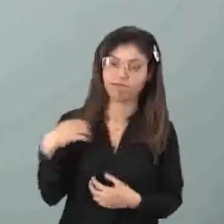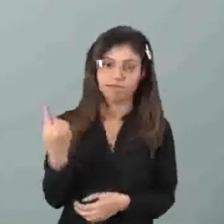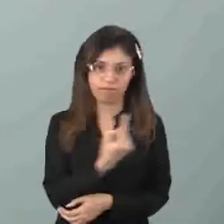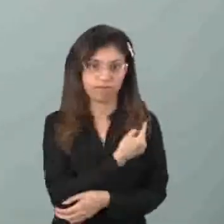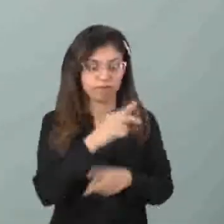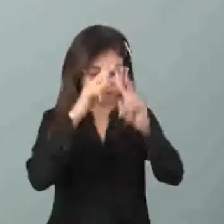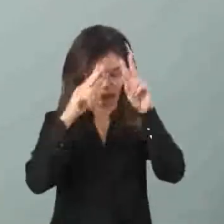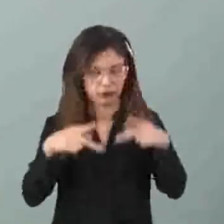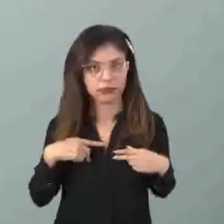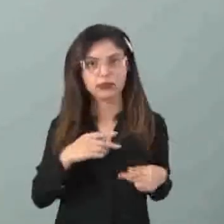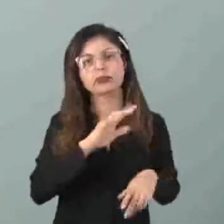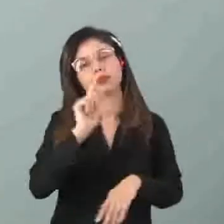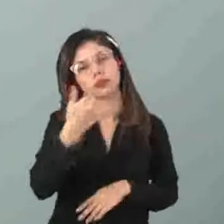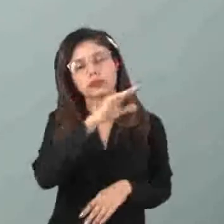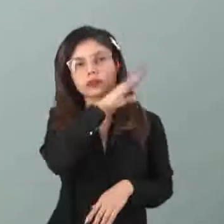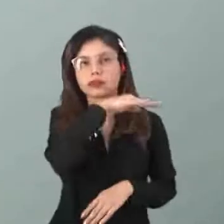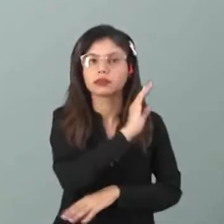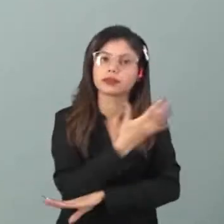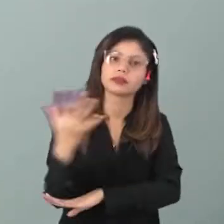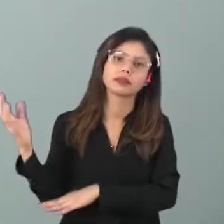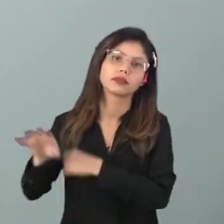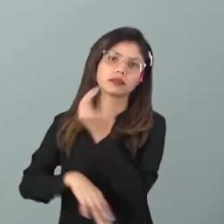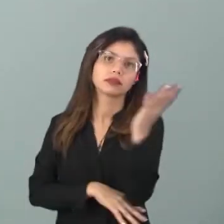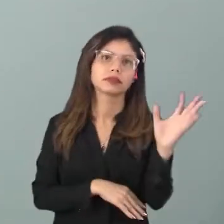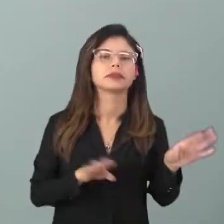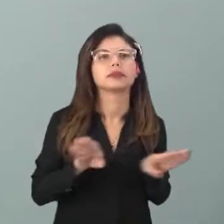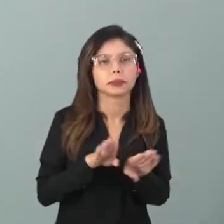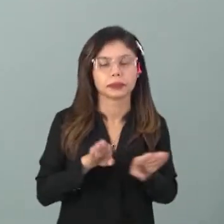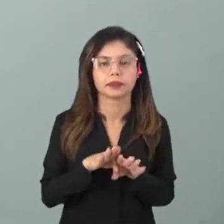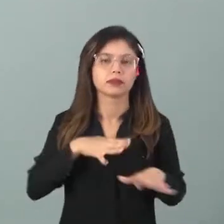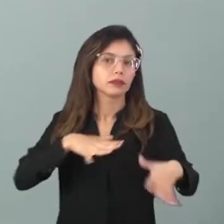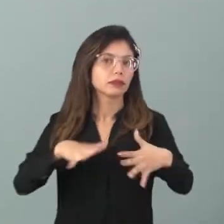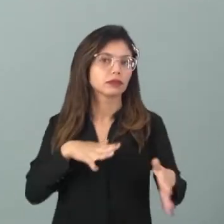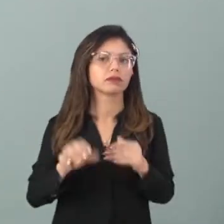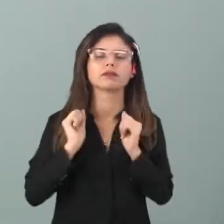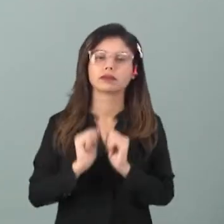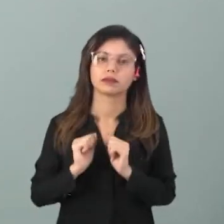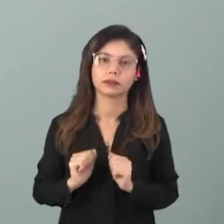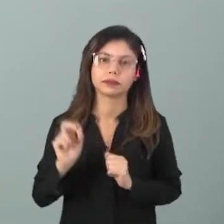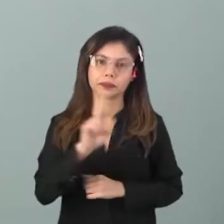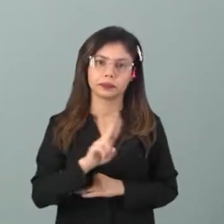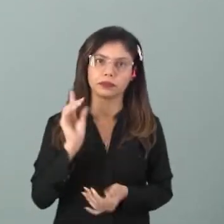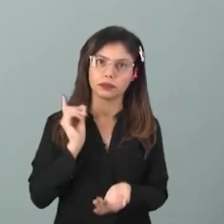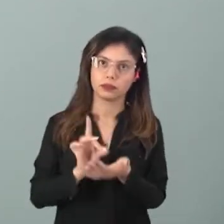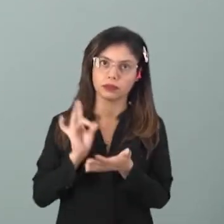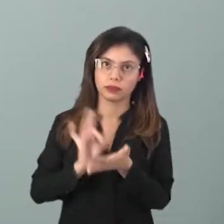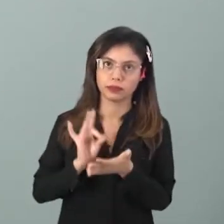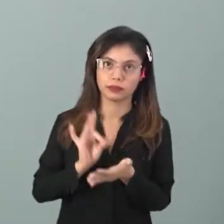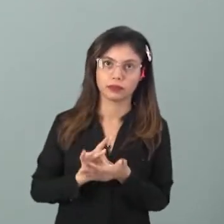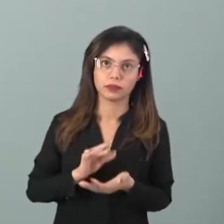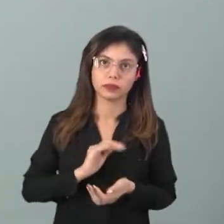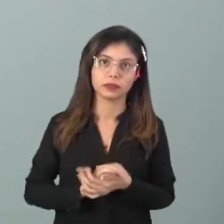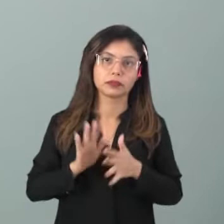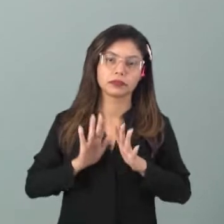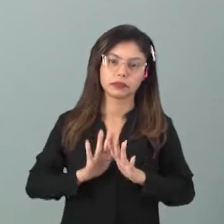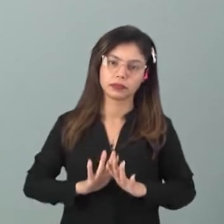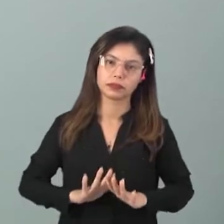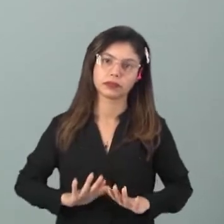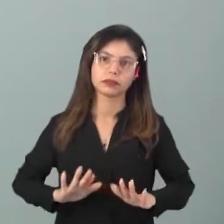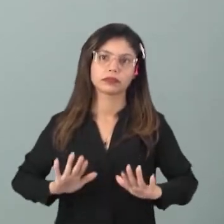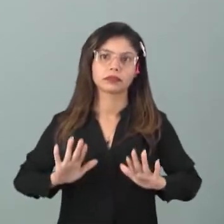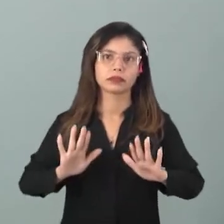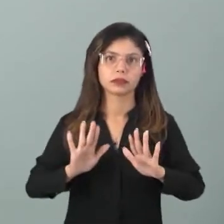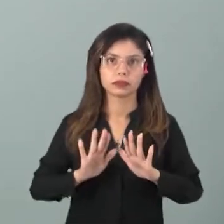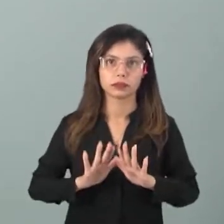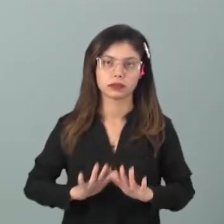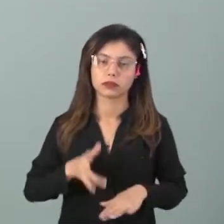pelos humanos e também pelos outros seres vivos. Esses movimentos, então, que elas vão estar realizando a todo momento, tem que ser de uma forma lenta, de uma